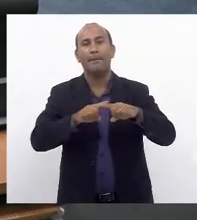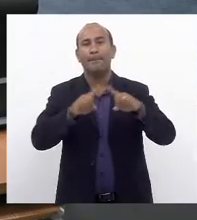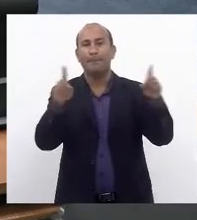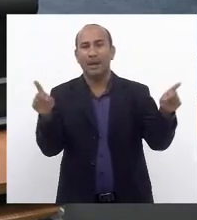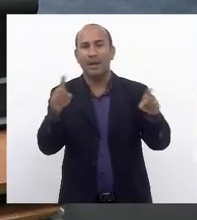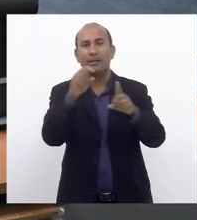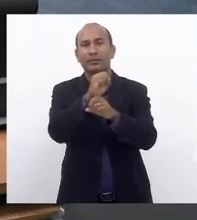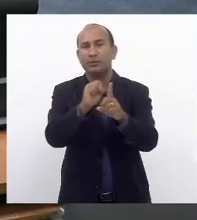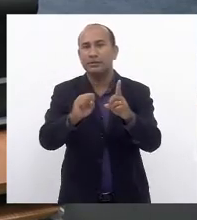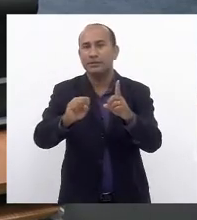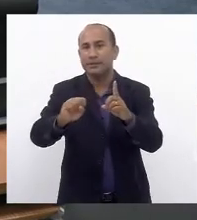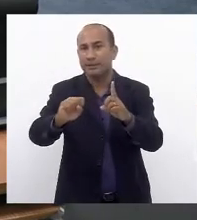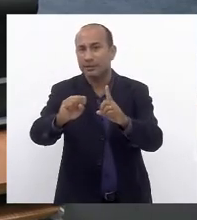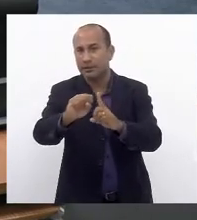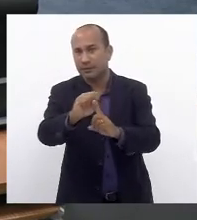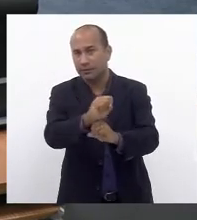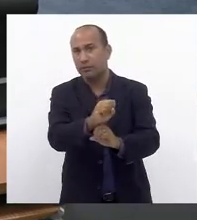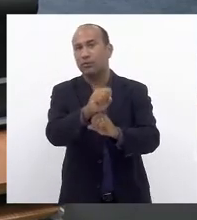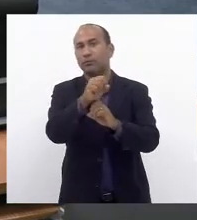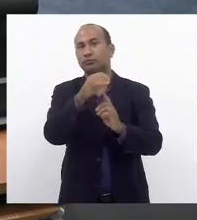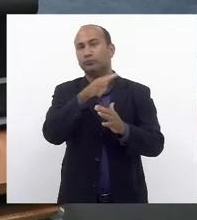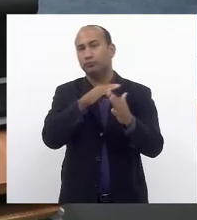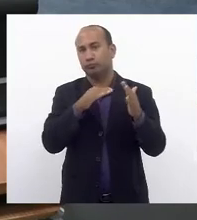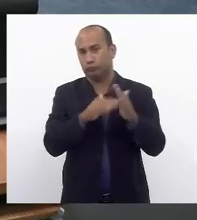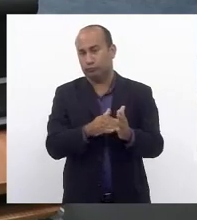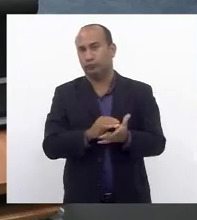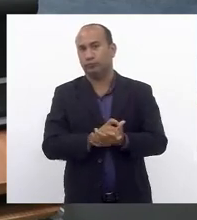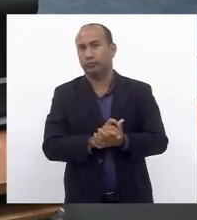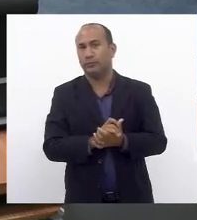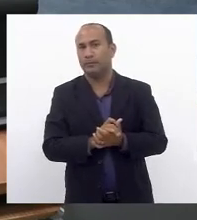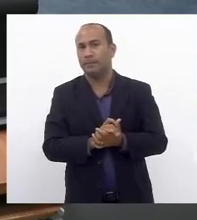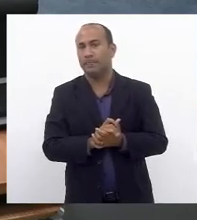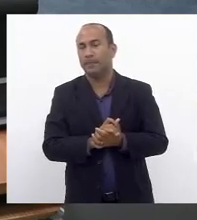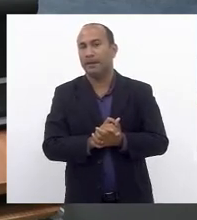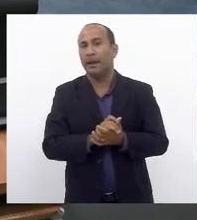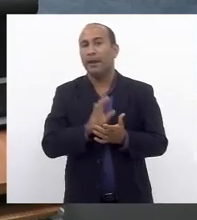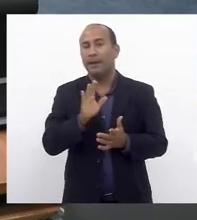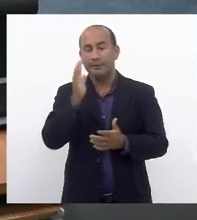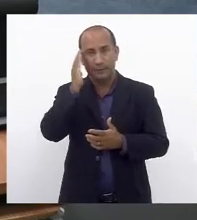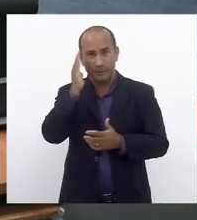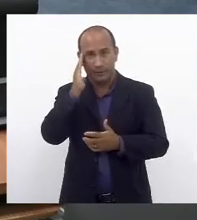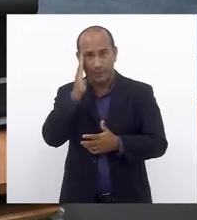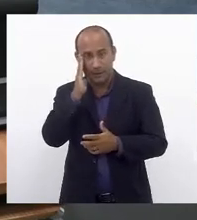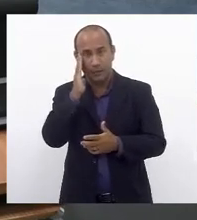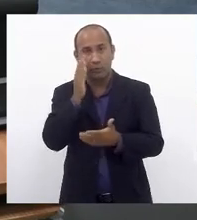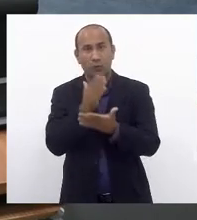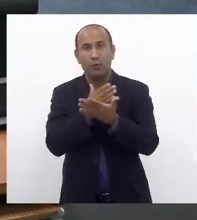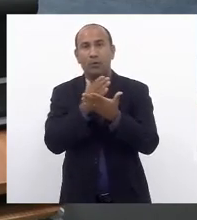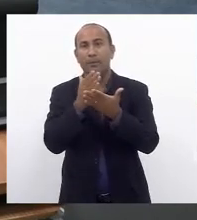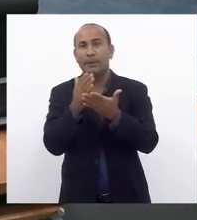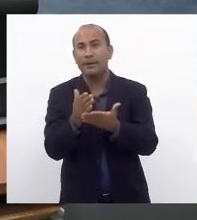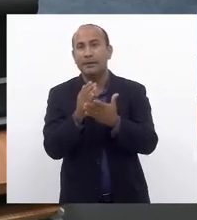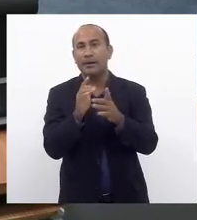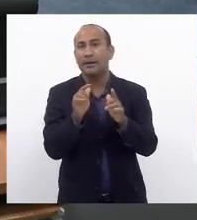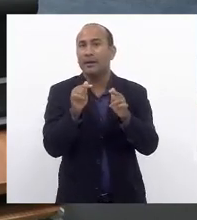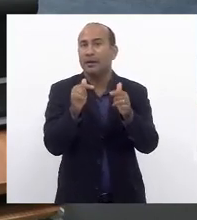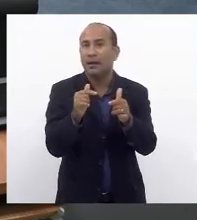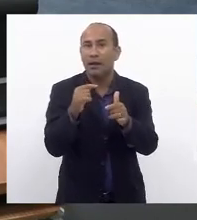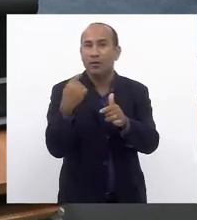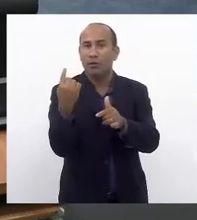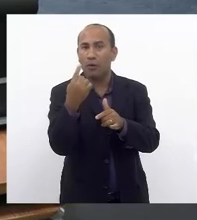na sociedade como um todo. Essa conscientização passa pelo exercício da